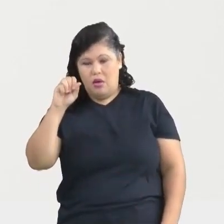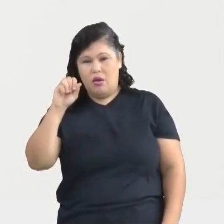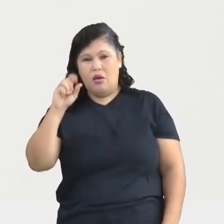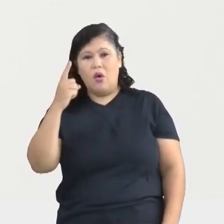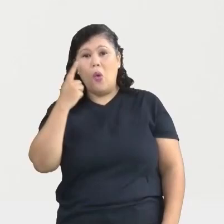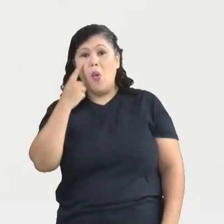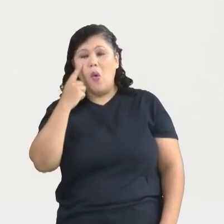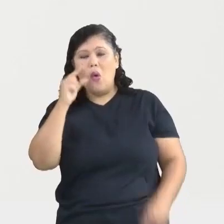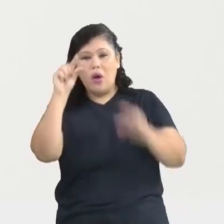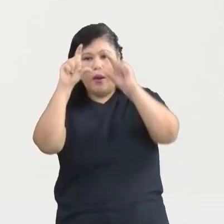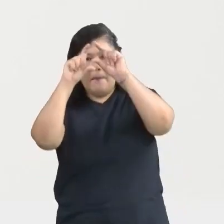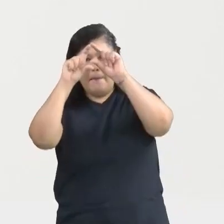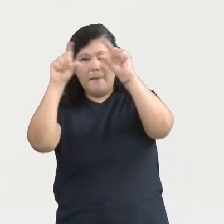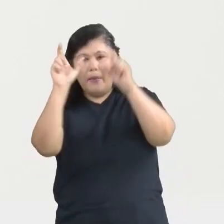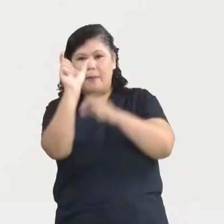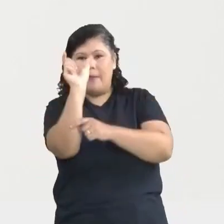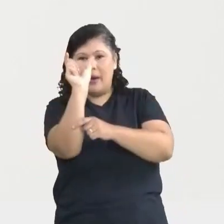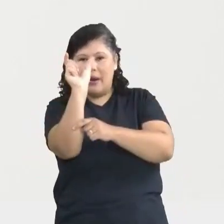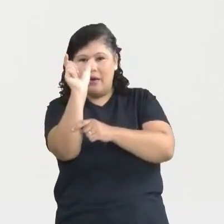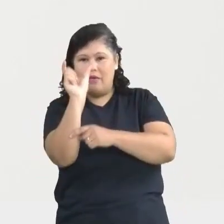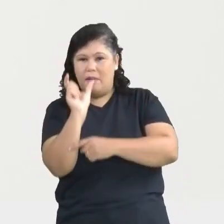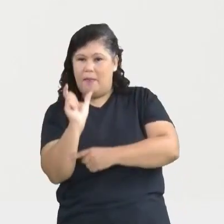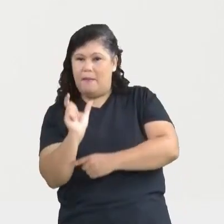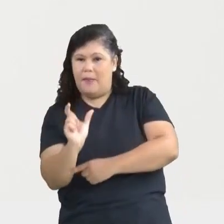palavrinhas finais que terminam, ó.